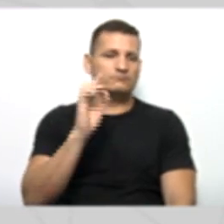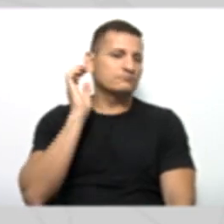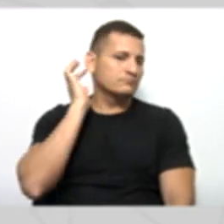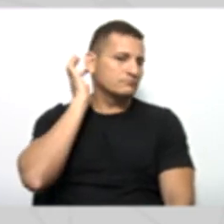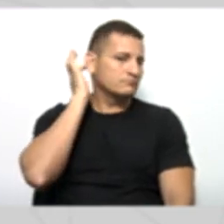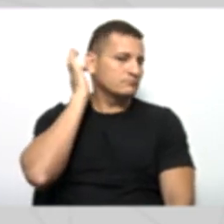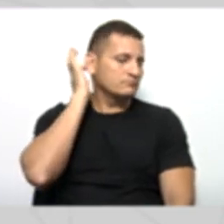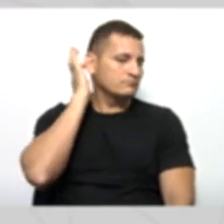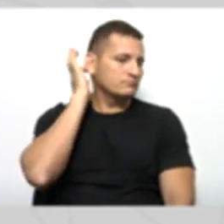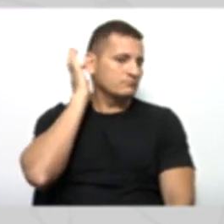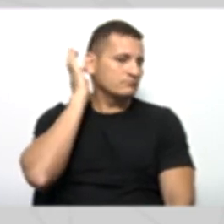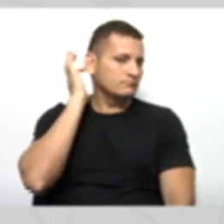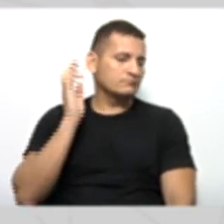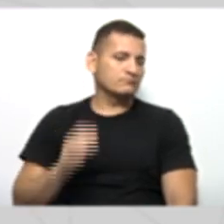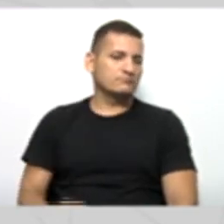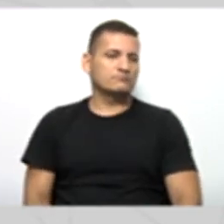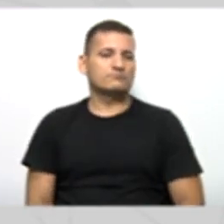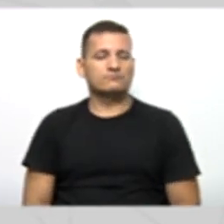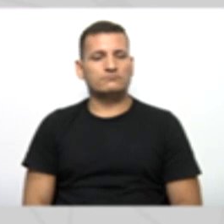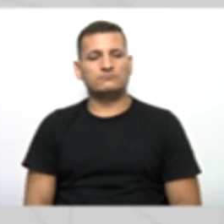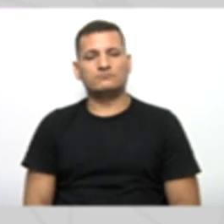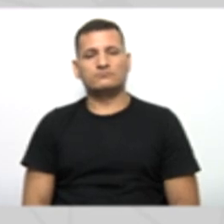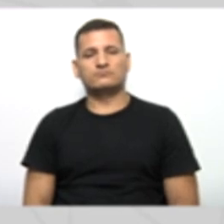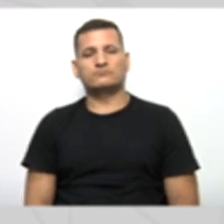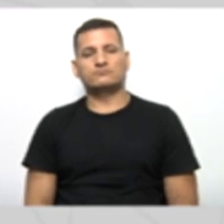gente? Vocês aí estão tendo a disciplina aí